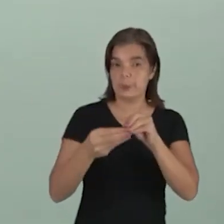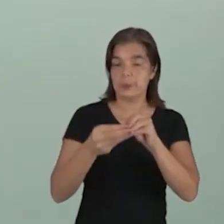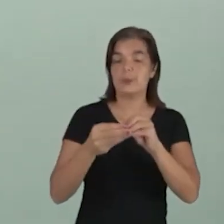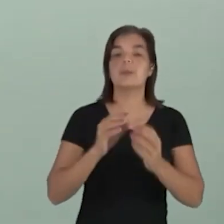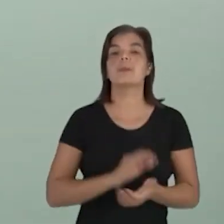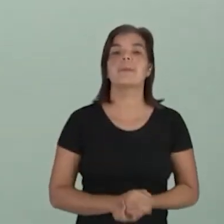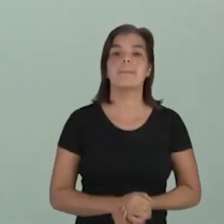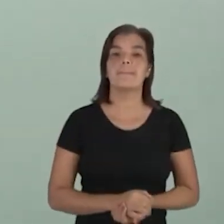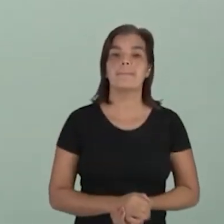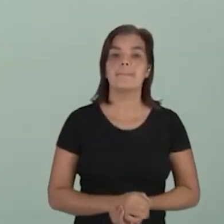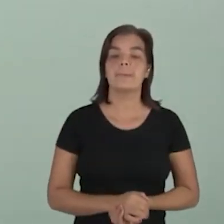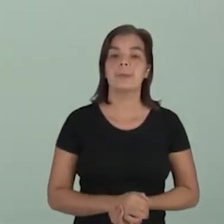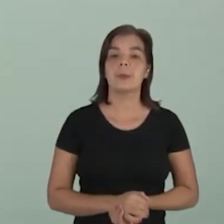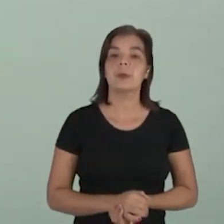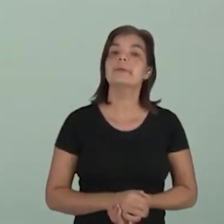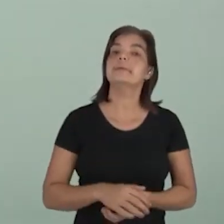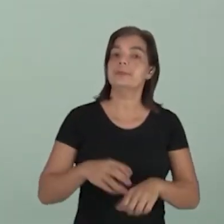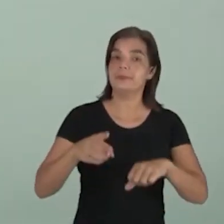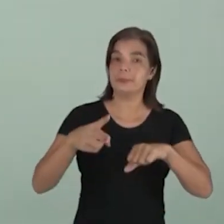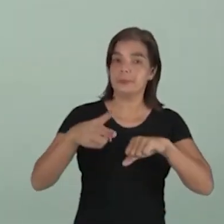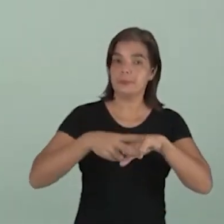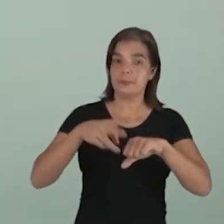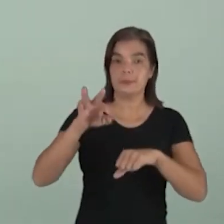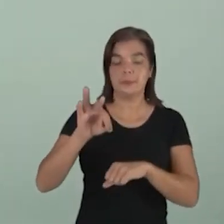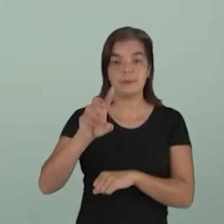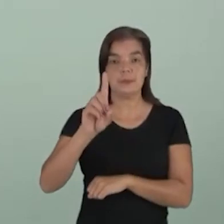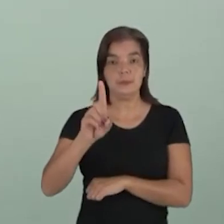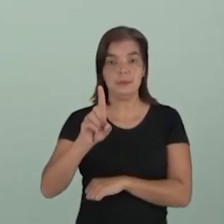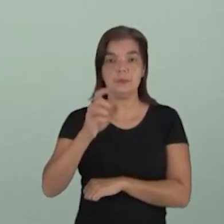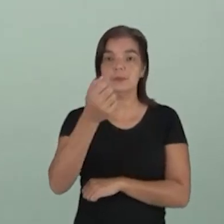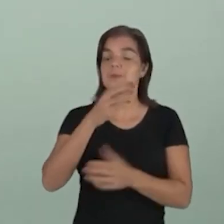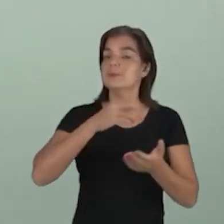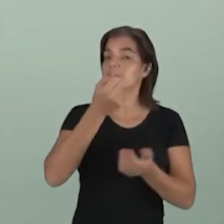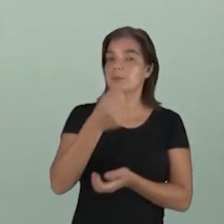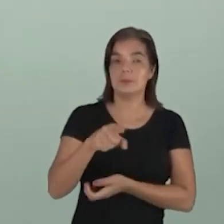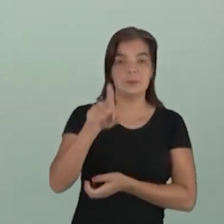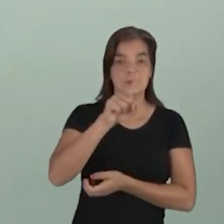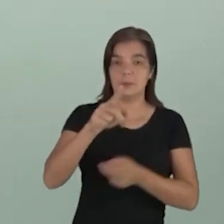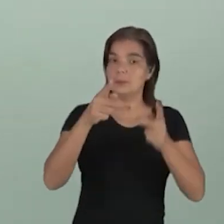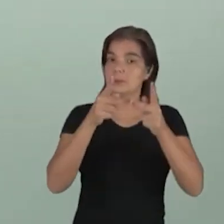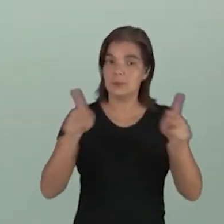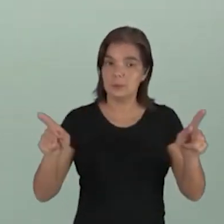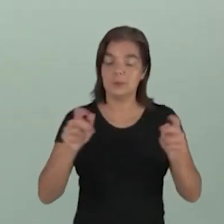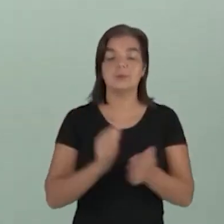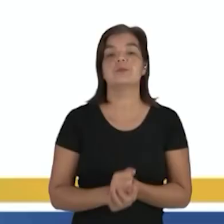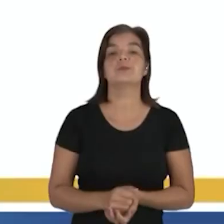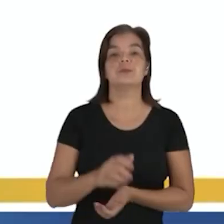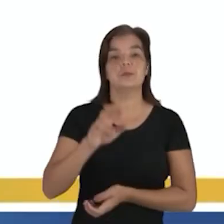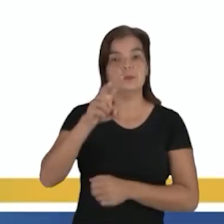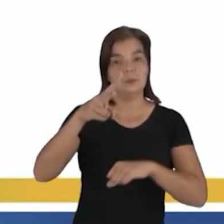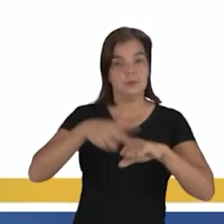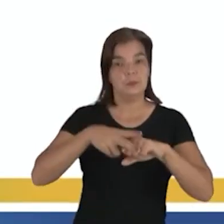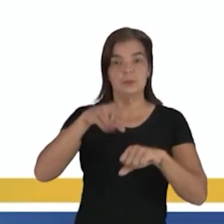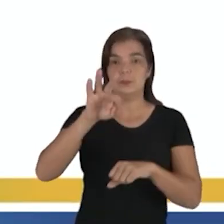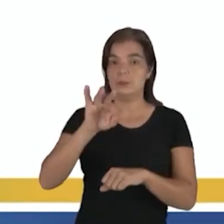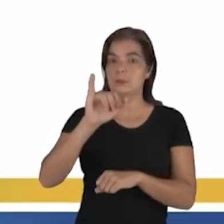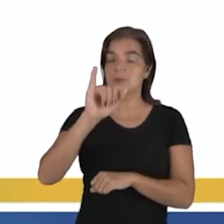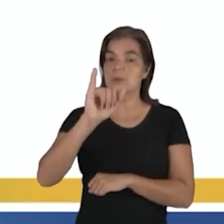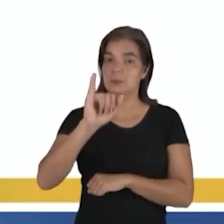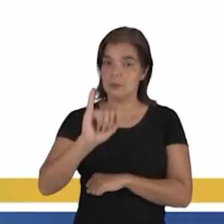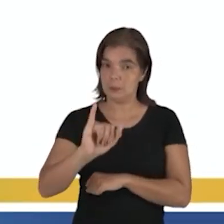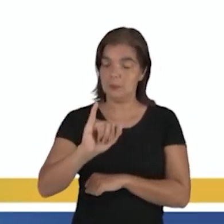complemento. Transitivo direto, complemento sem preposição. Transitivo